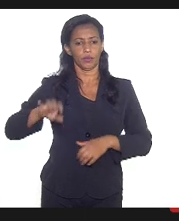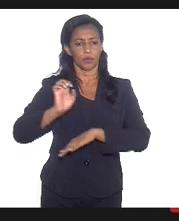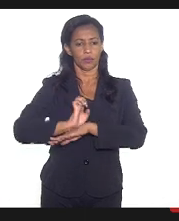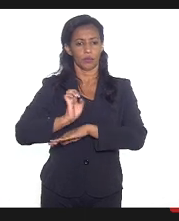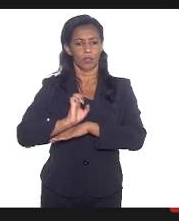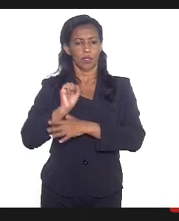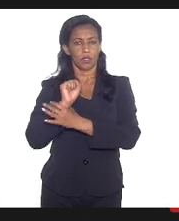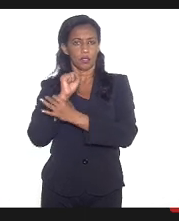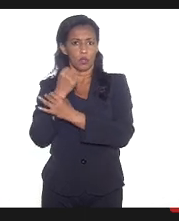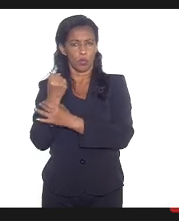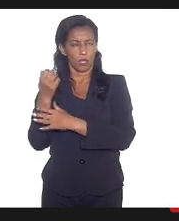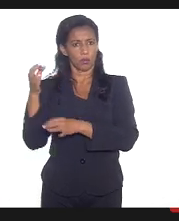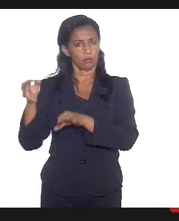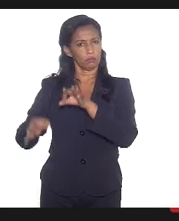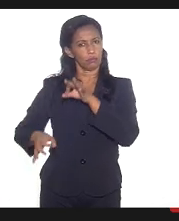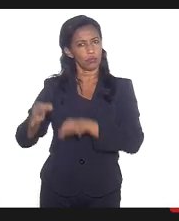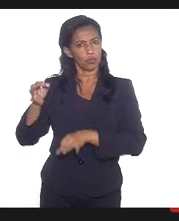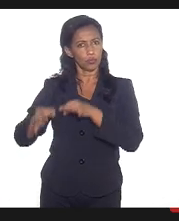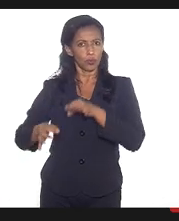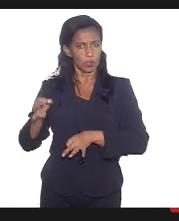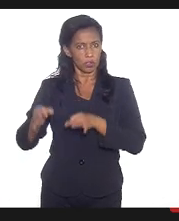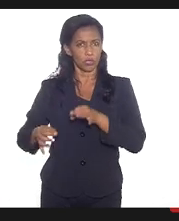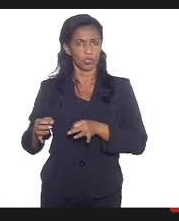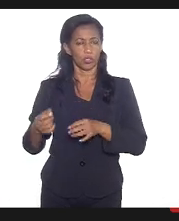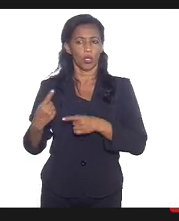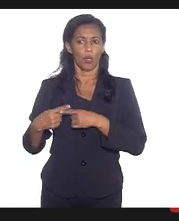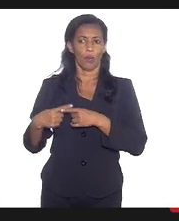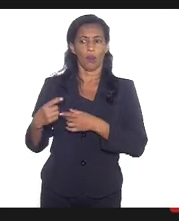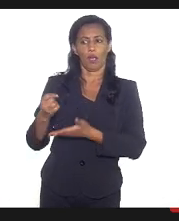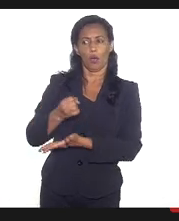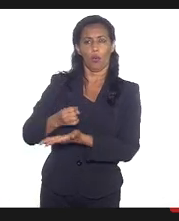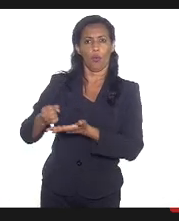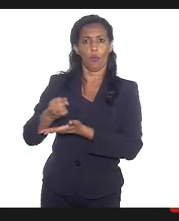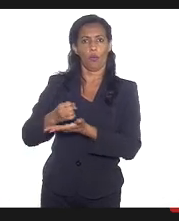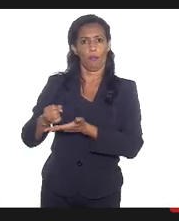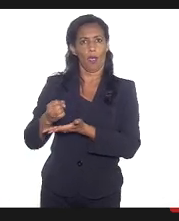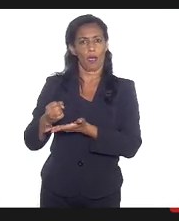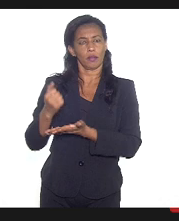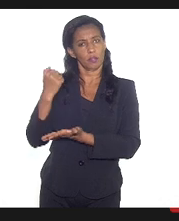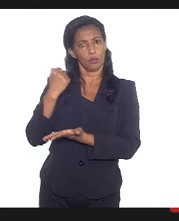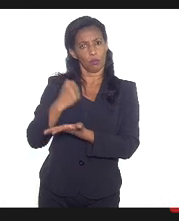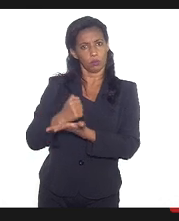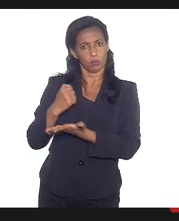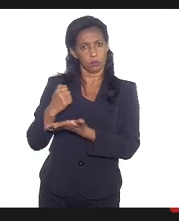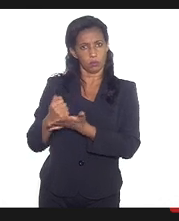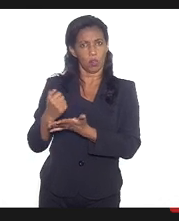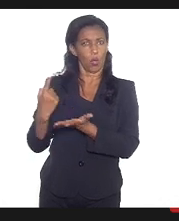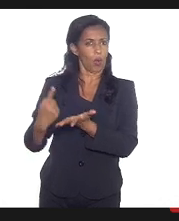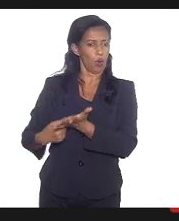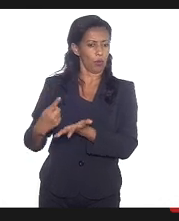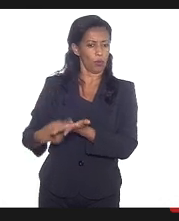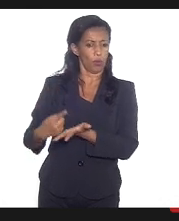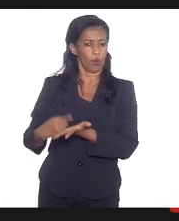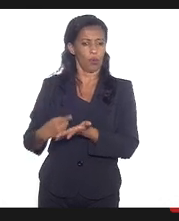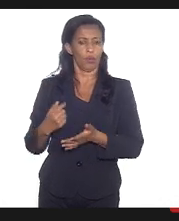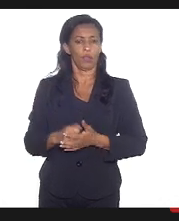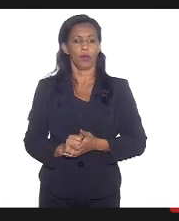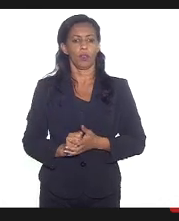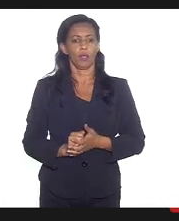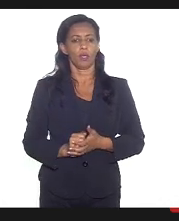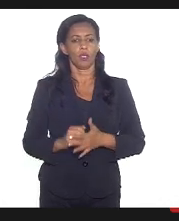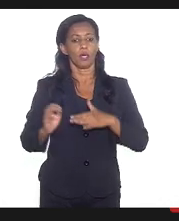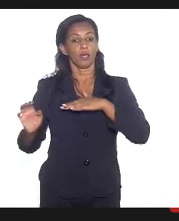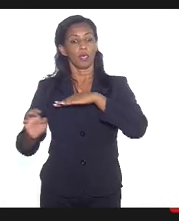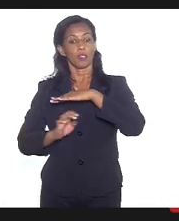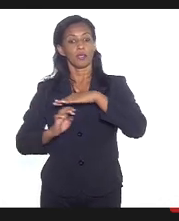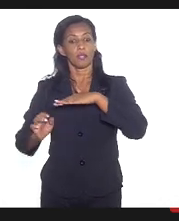segurança jurídica, porque seria com base em acordos celebrados entre o Estado e contribuintes, e as